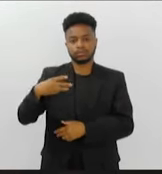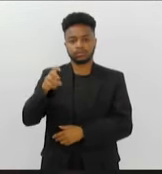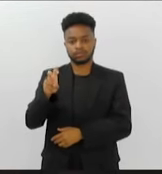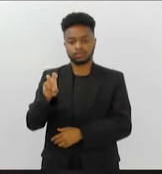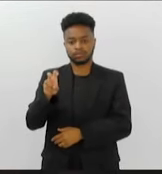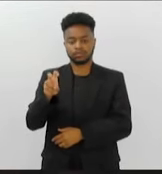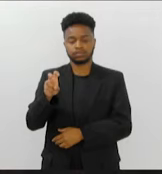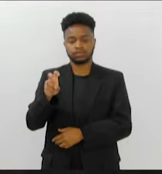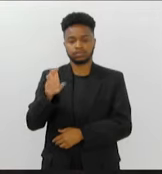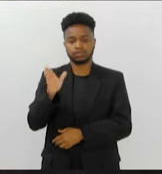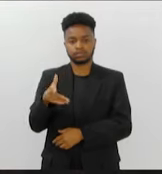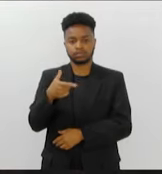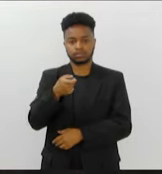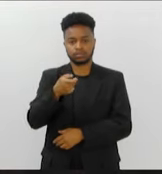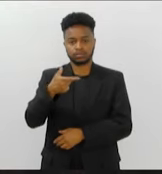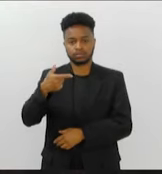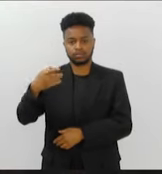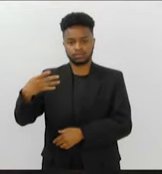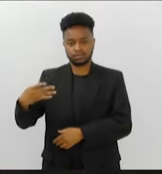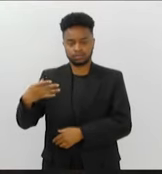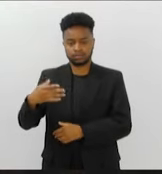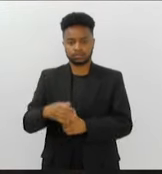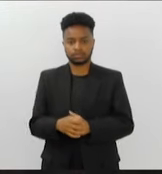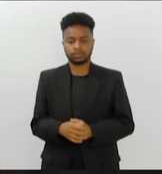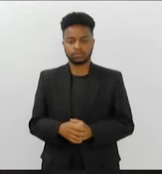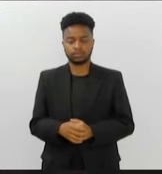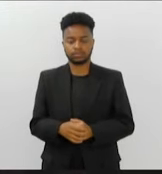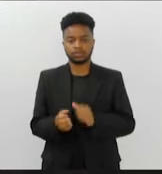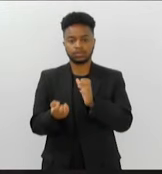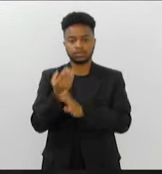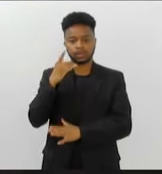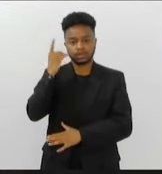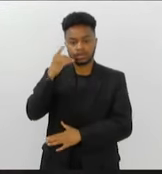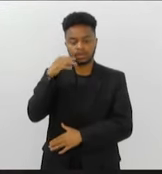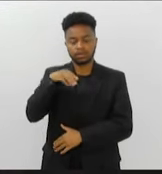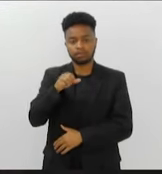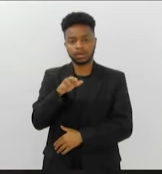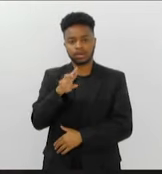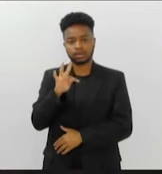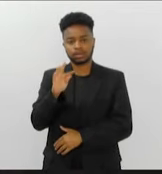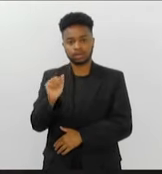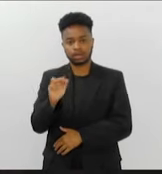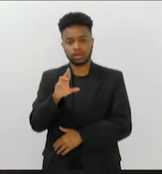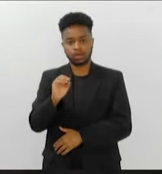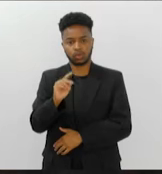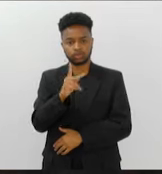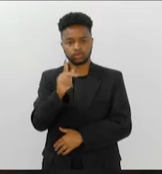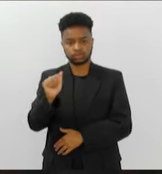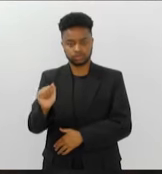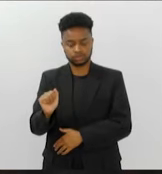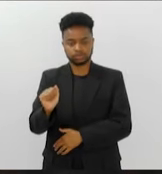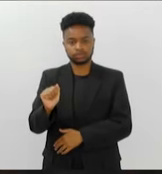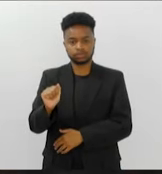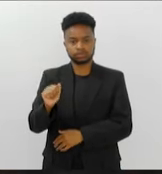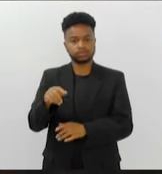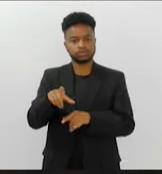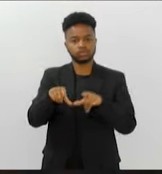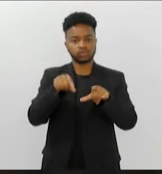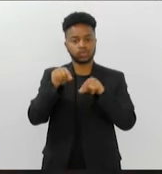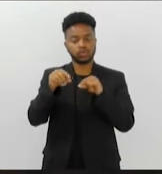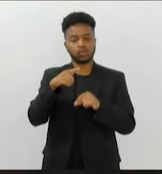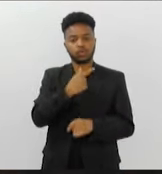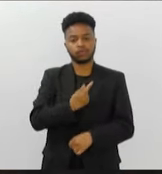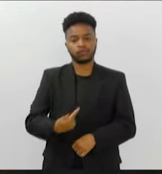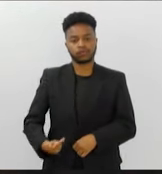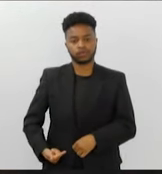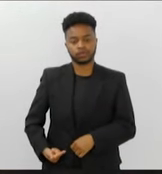335, de 2024, de autoria da deputada Marta Rocha, que indica ao excelentíssimo senhor governador